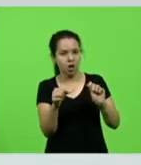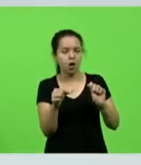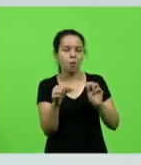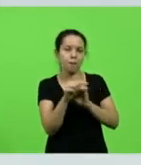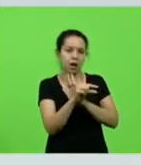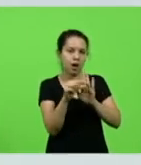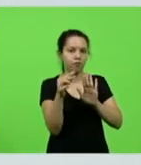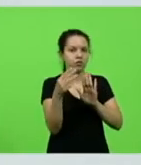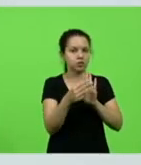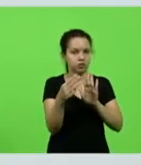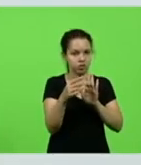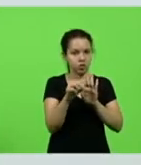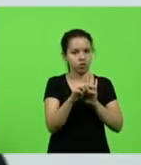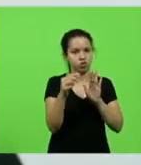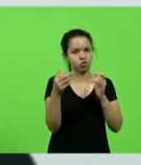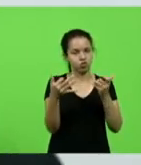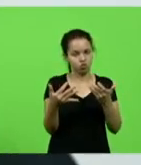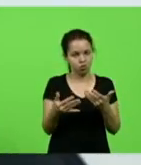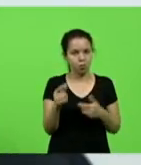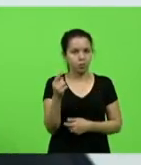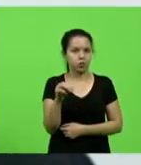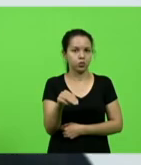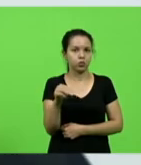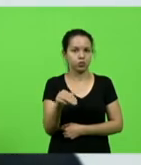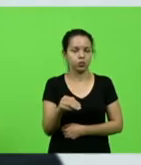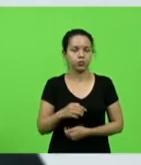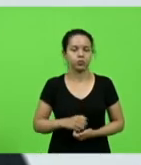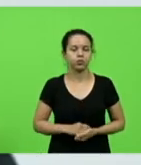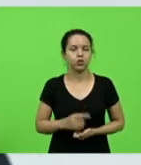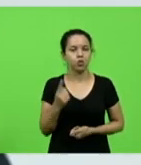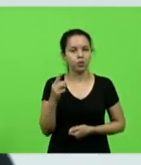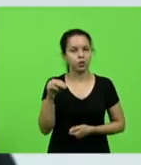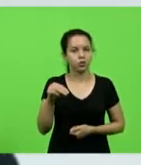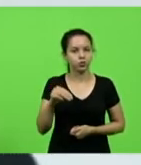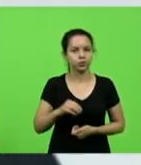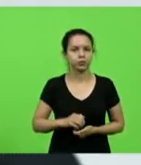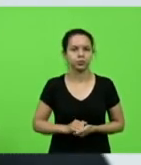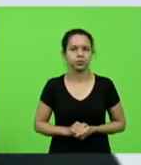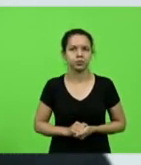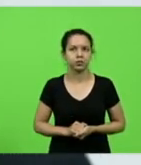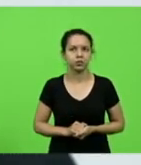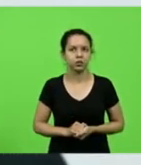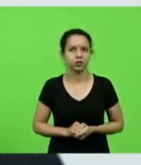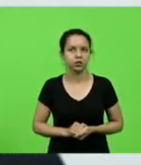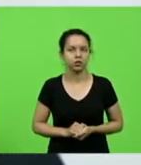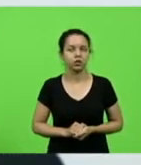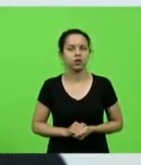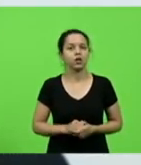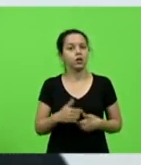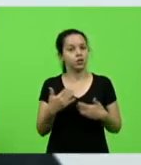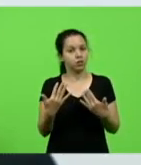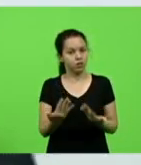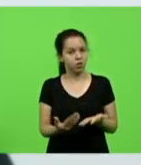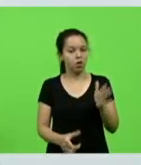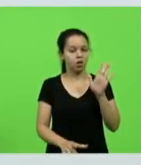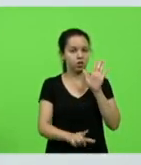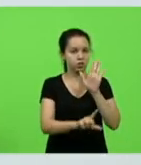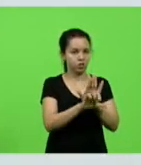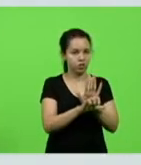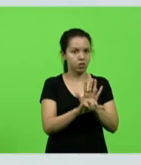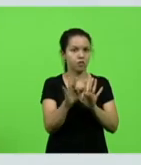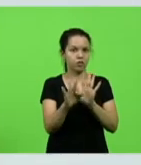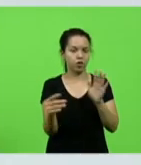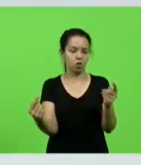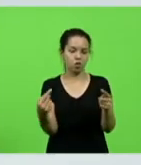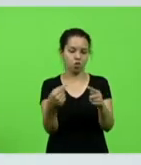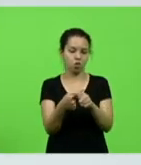a legislação federal contrária... Oi? Um minuto? Um minuto. Perfeito. Uma vez que venha a legislação federal contrária, a lei